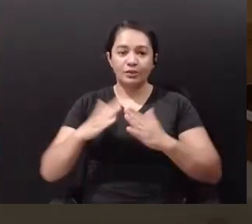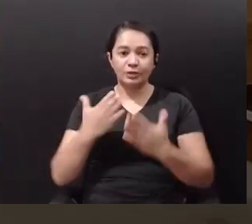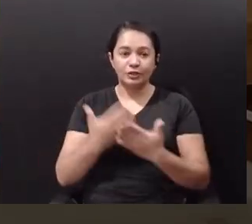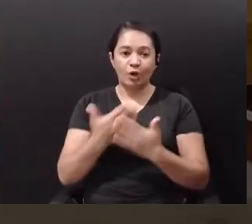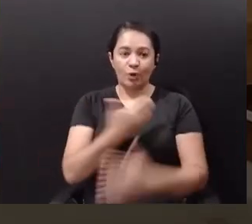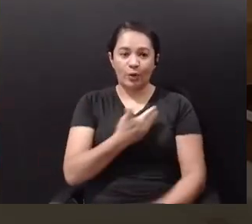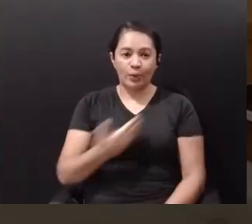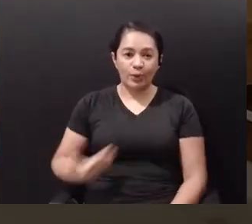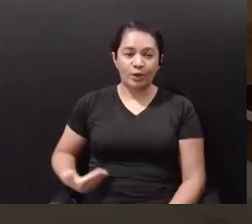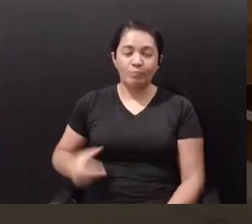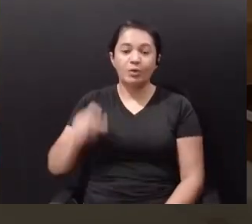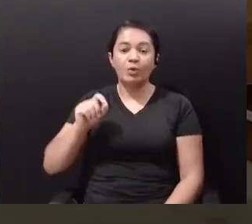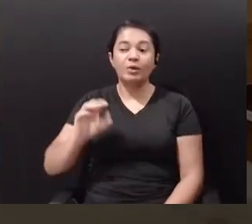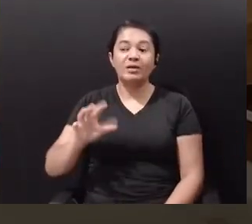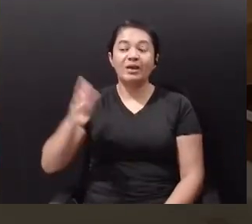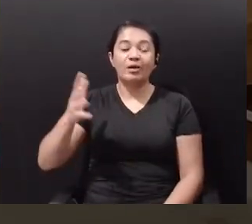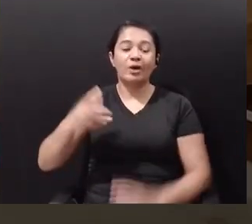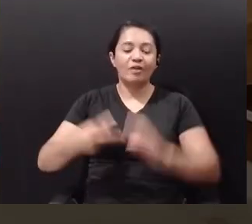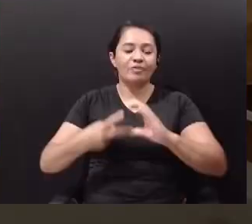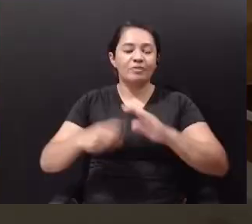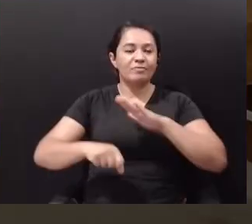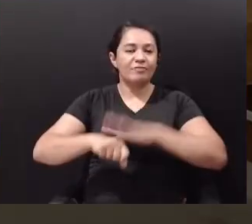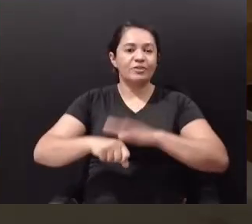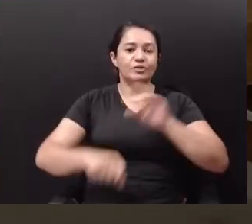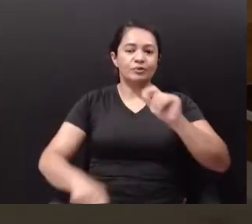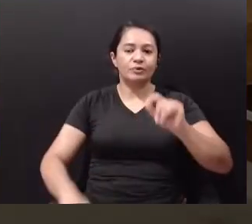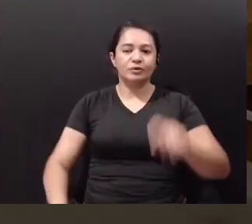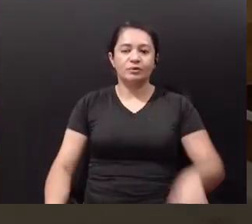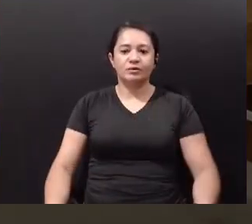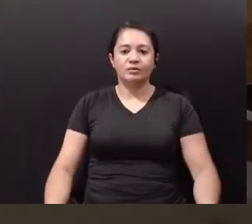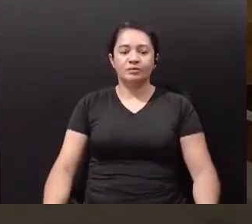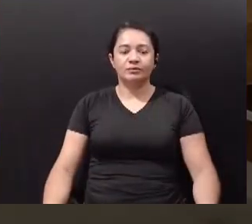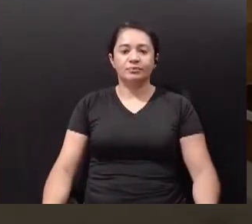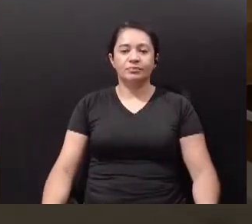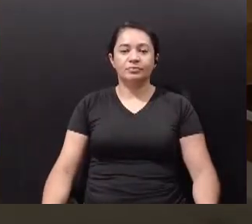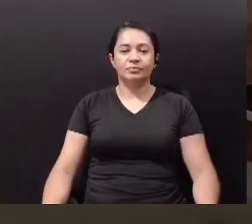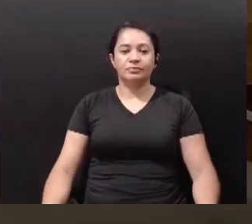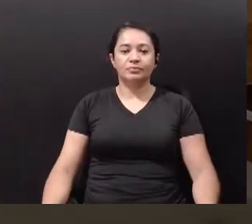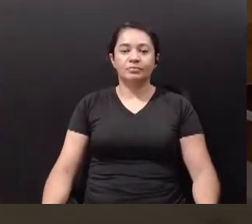Câmara fez foi no sentido de